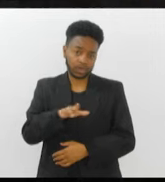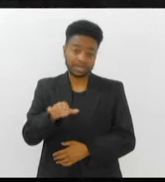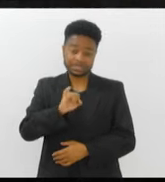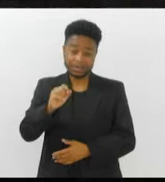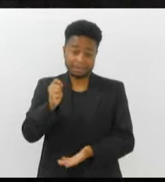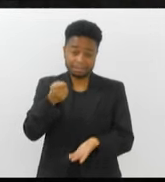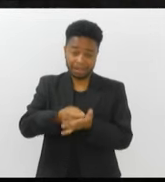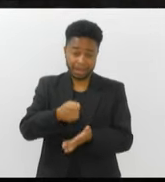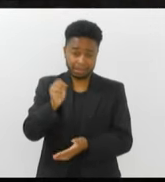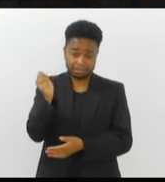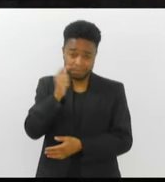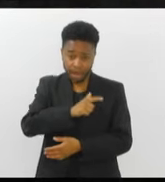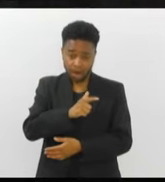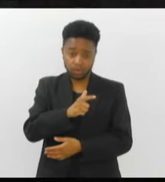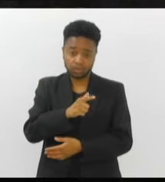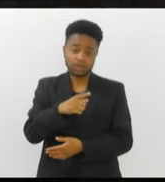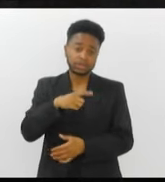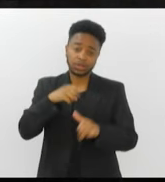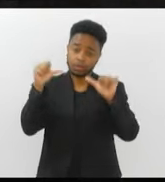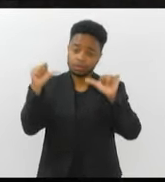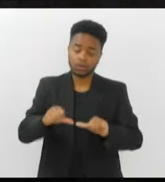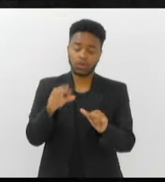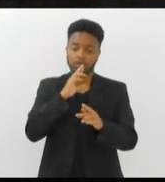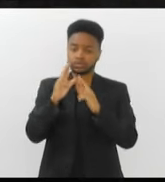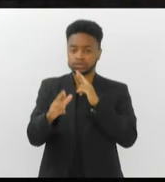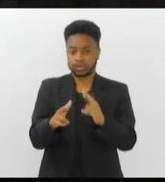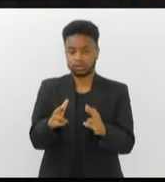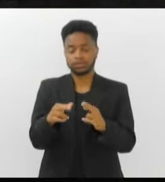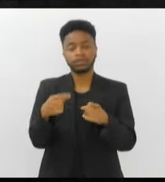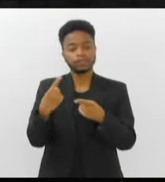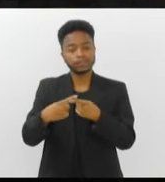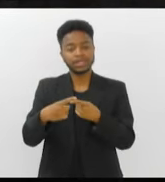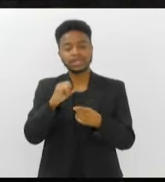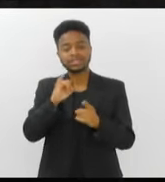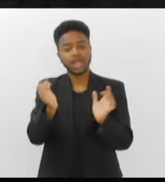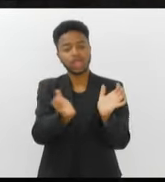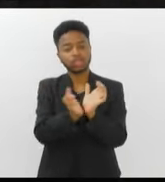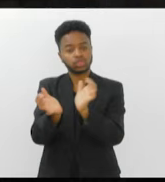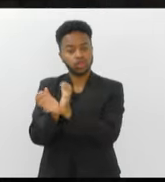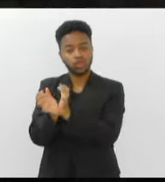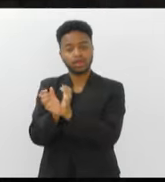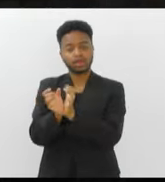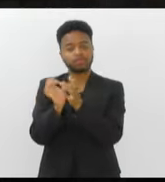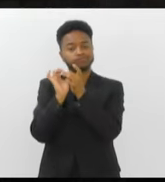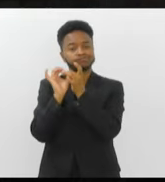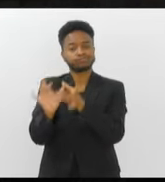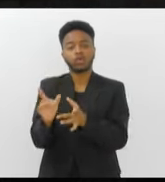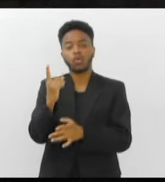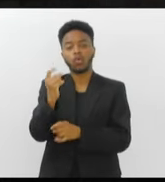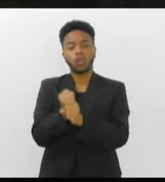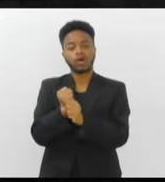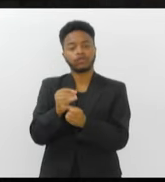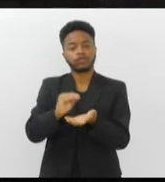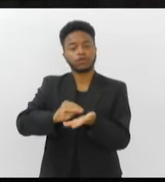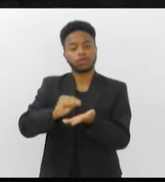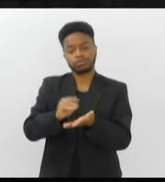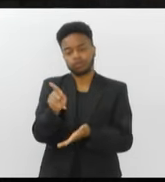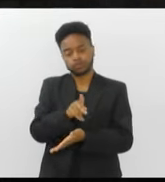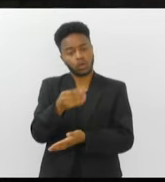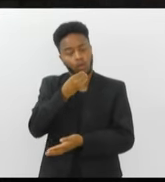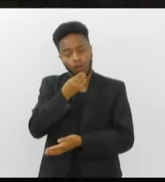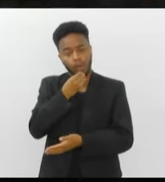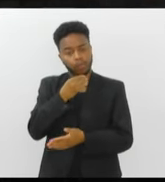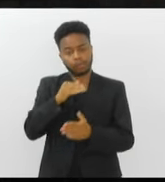mal chega aos piores resultados. Quem deixa as turmas o ano inteiro com carência de professor tem